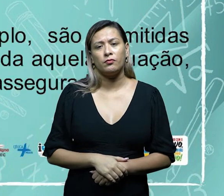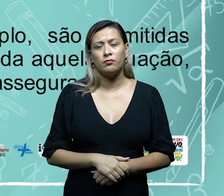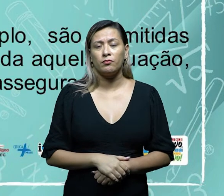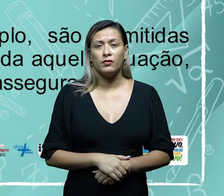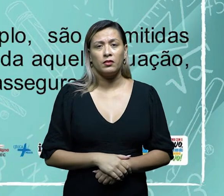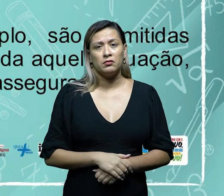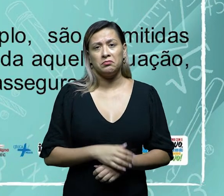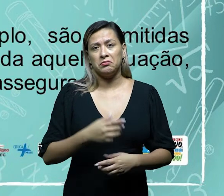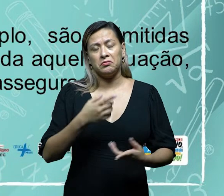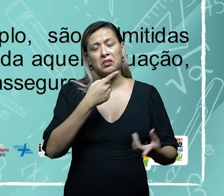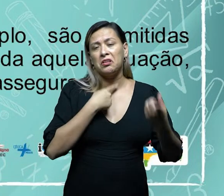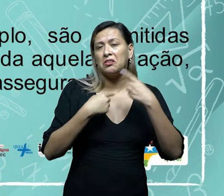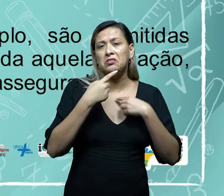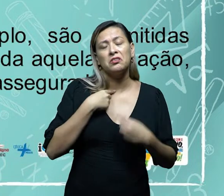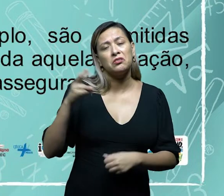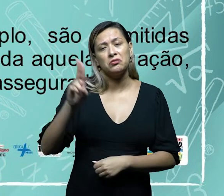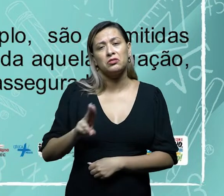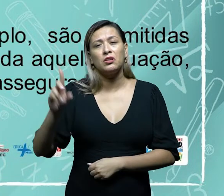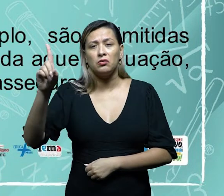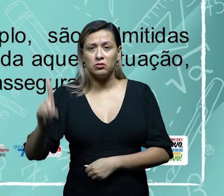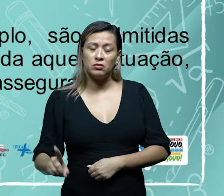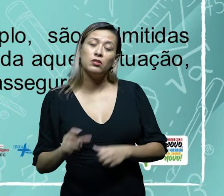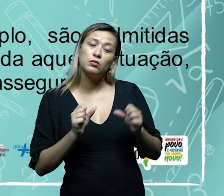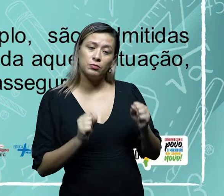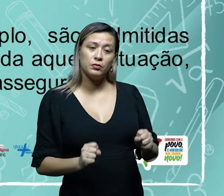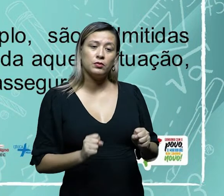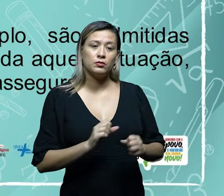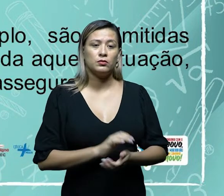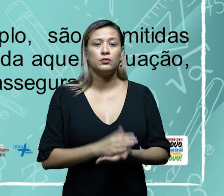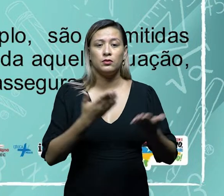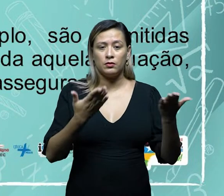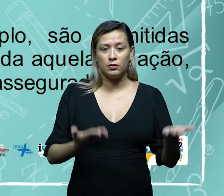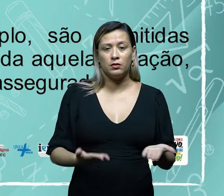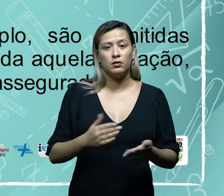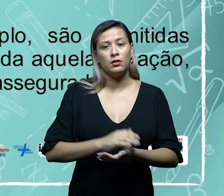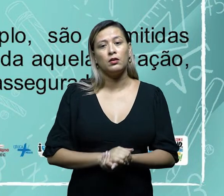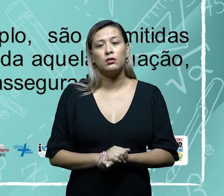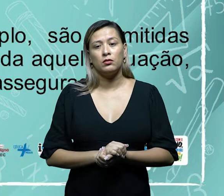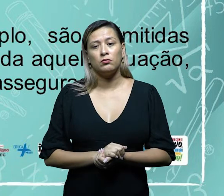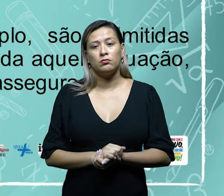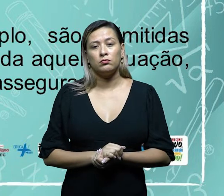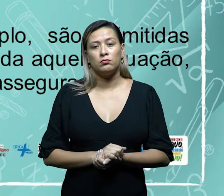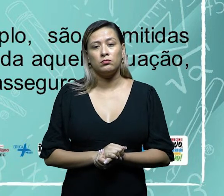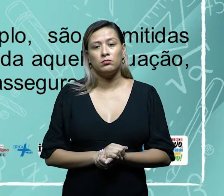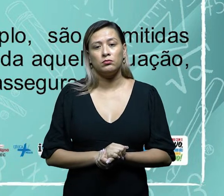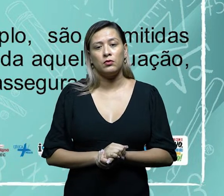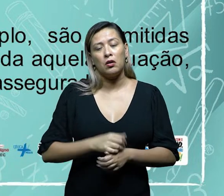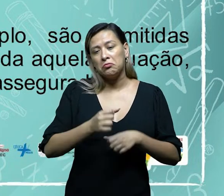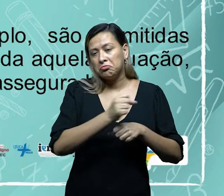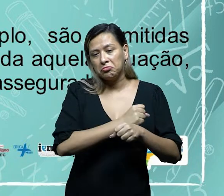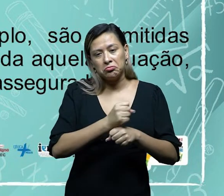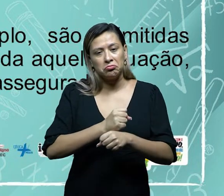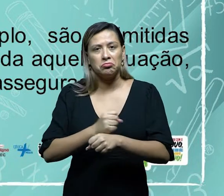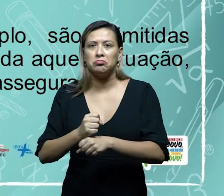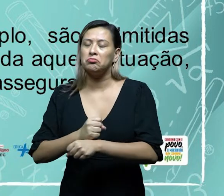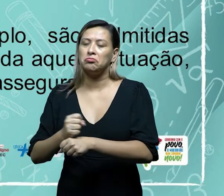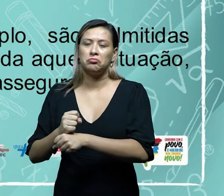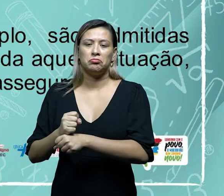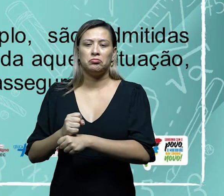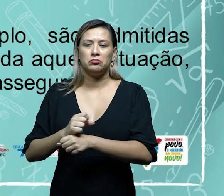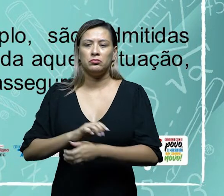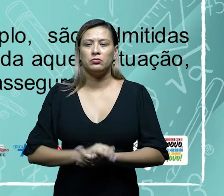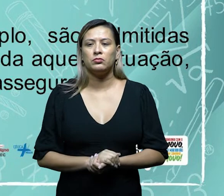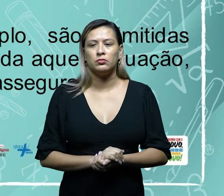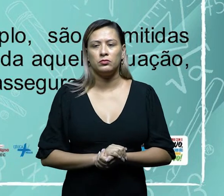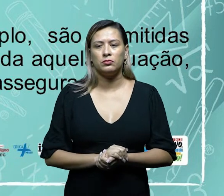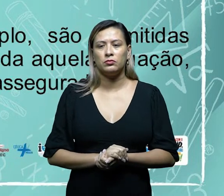posso. Aqui no nosso material a gente coloca dessa forma: o decurso do tempo não atinge a pretensão de respeito, né, aos direitos que